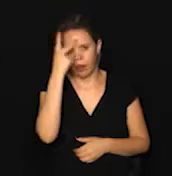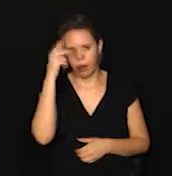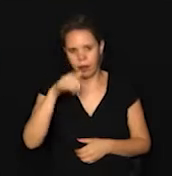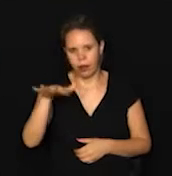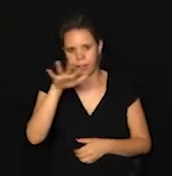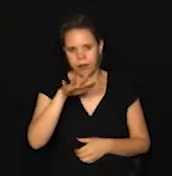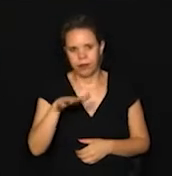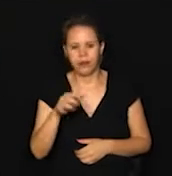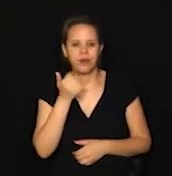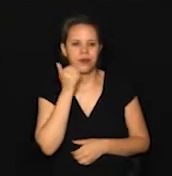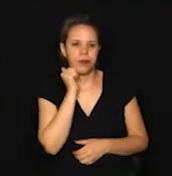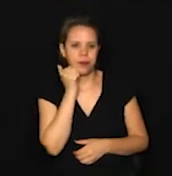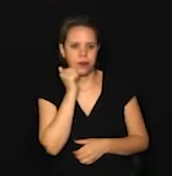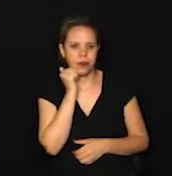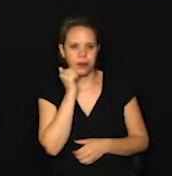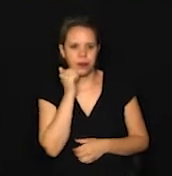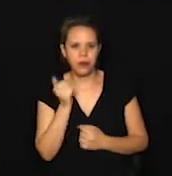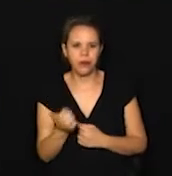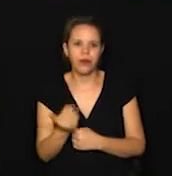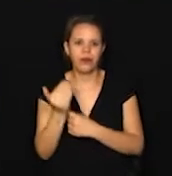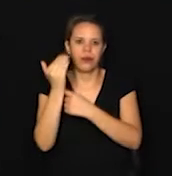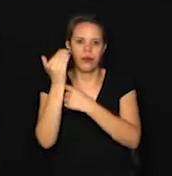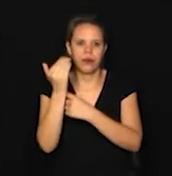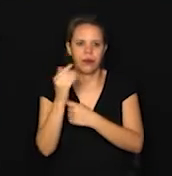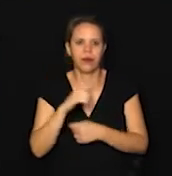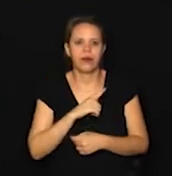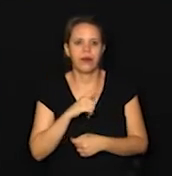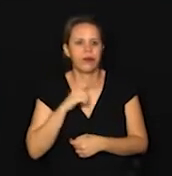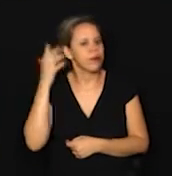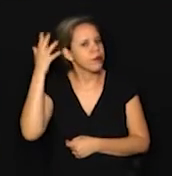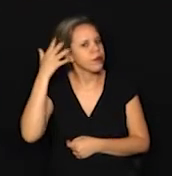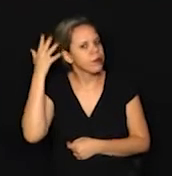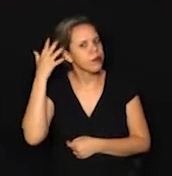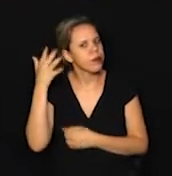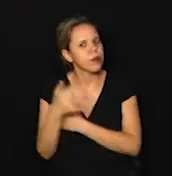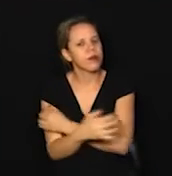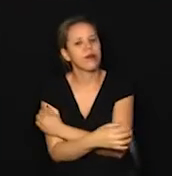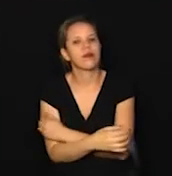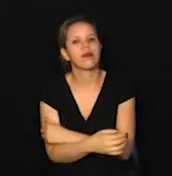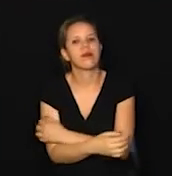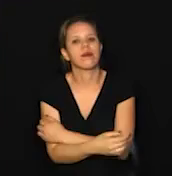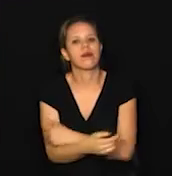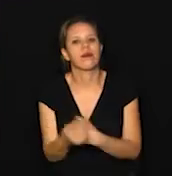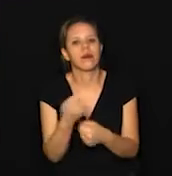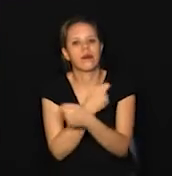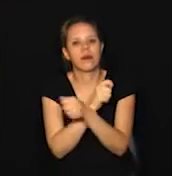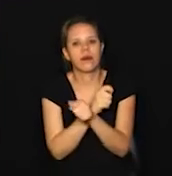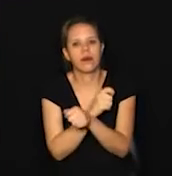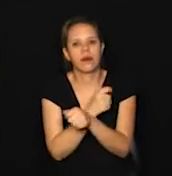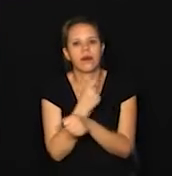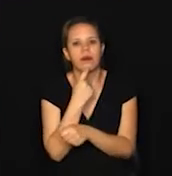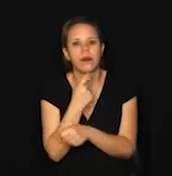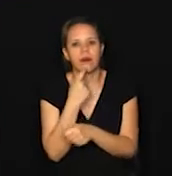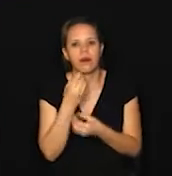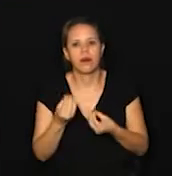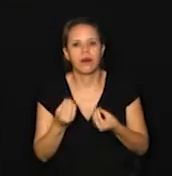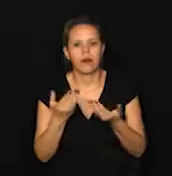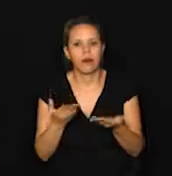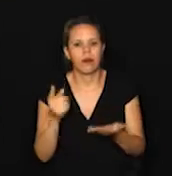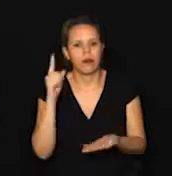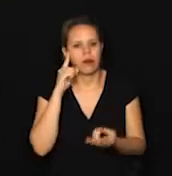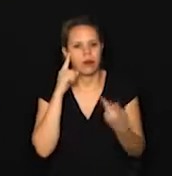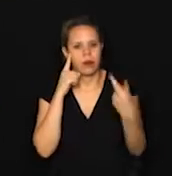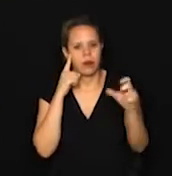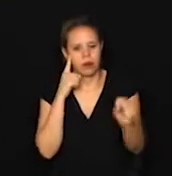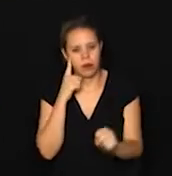área da ciência e da tecnologia, teremos palestras. Isso mesmo, a PUC Campinas oferece nos dias 28